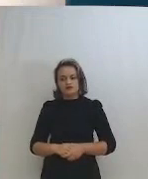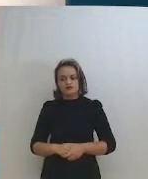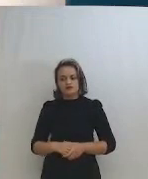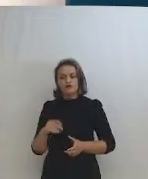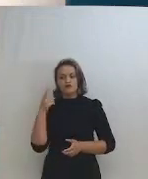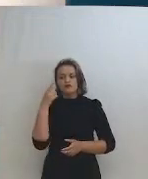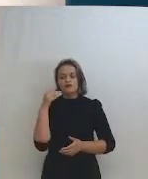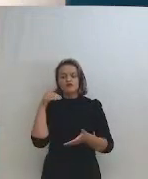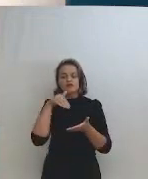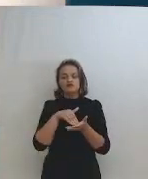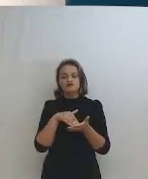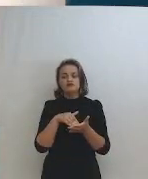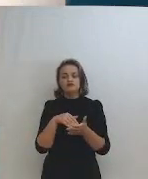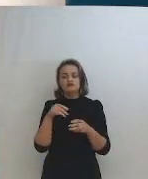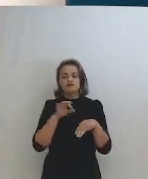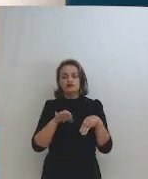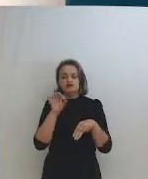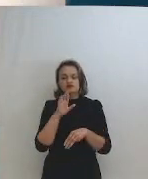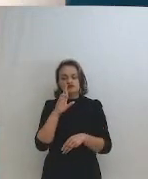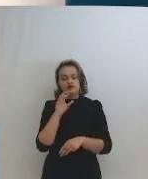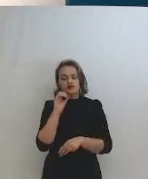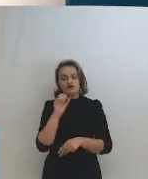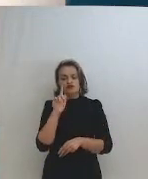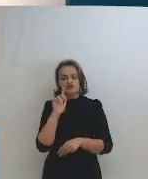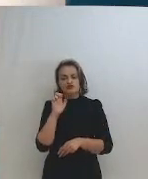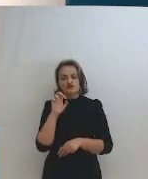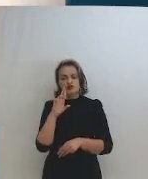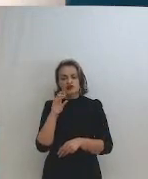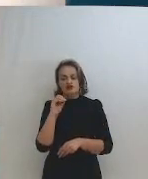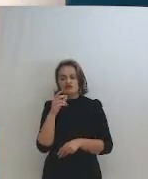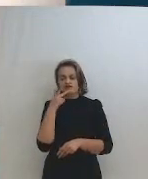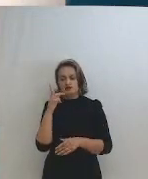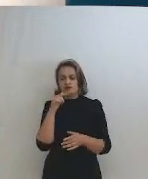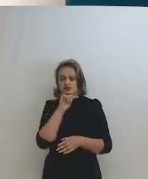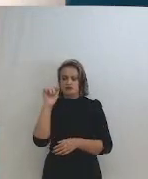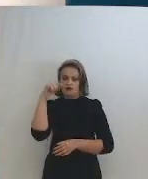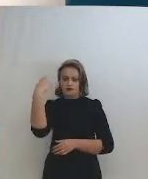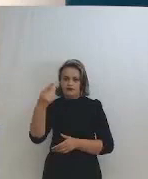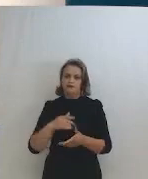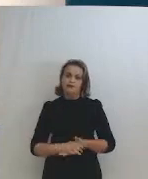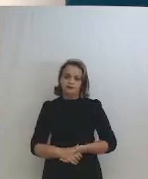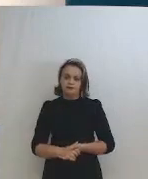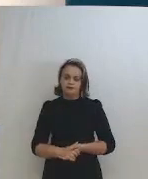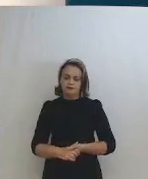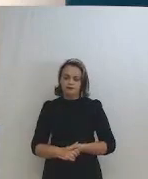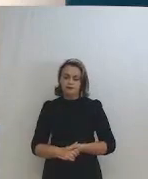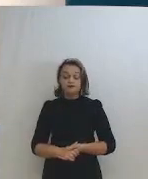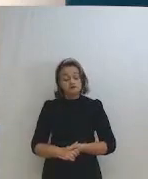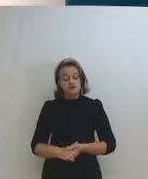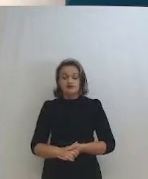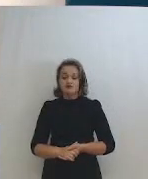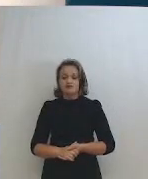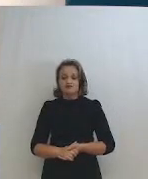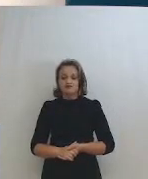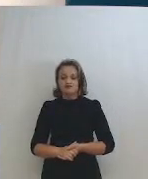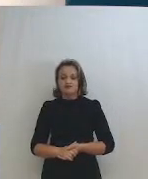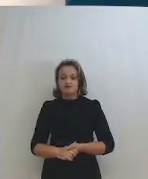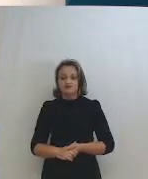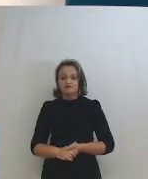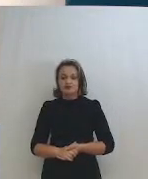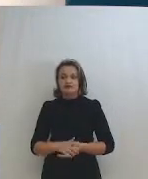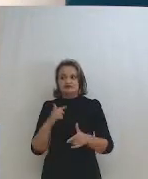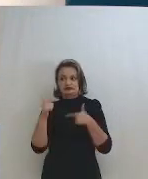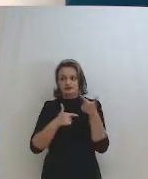adiasse, e ele traz na próxima semana. E é isso, senhores. Tarde intensa,